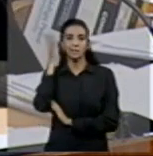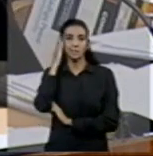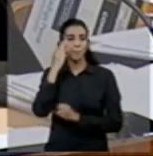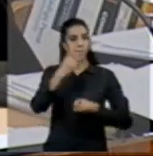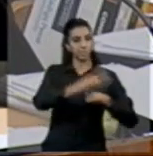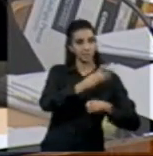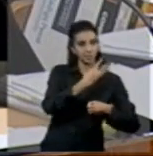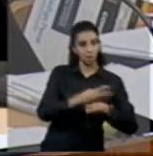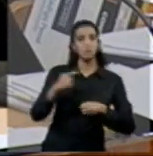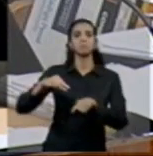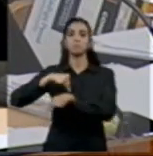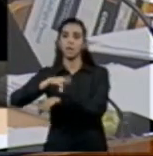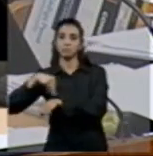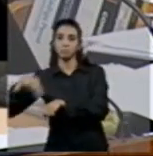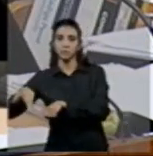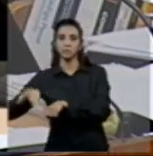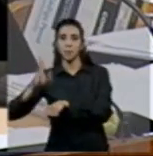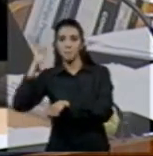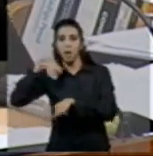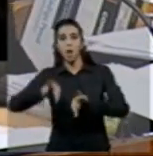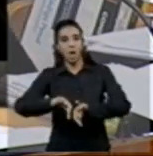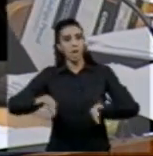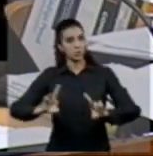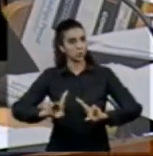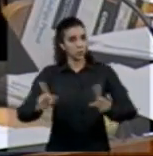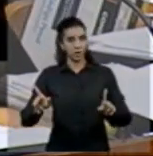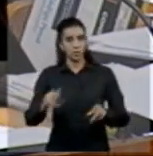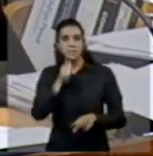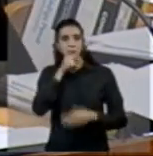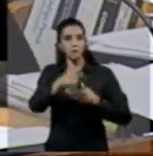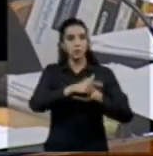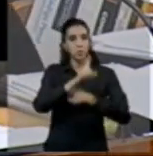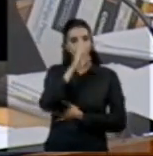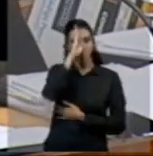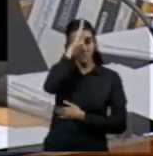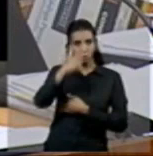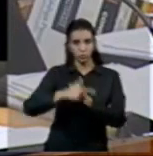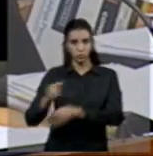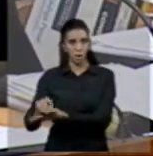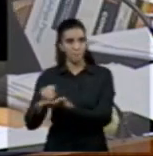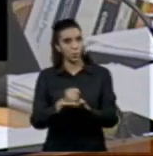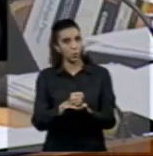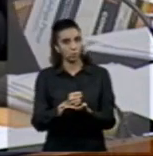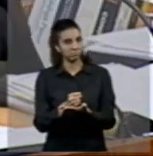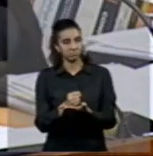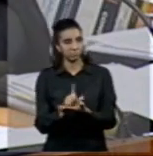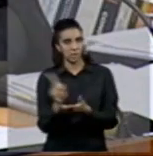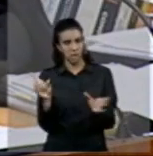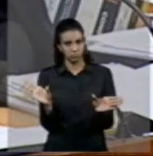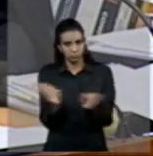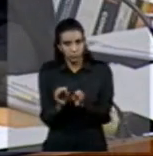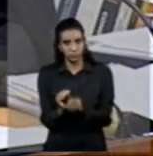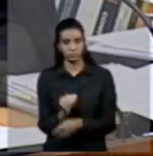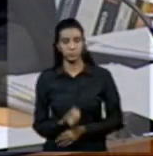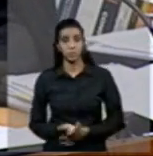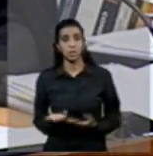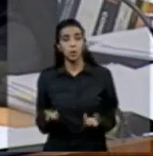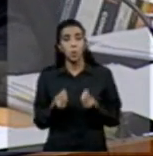que aqui se chama atividade fim. Então, não é possível confundir algo que respeita os direitos